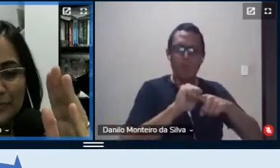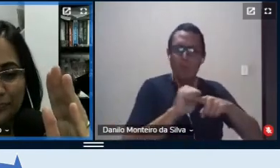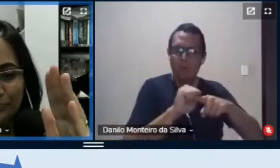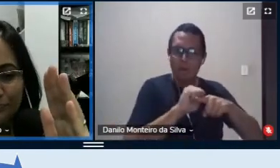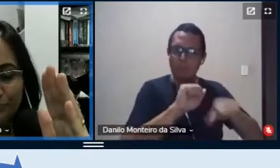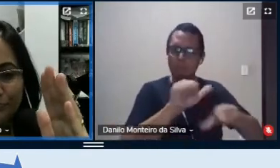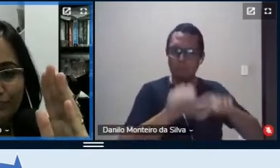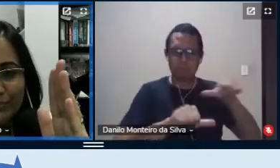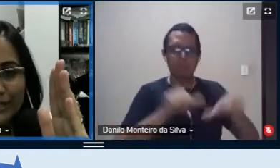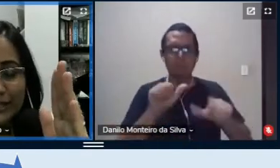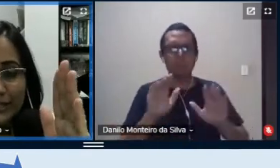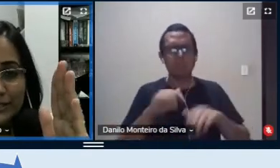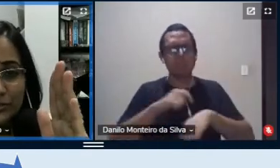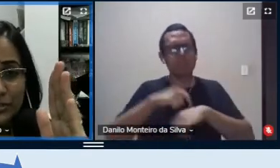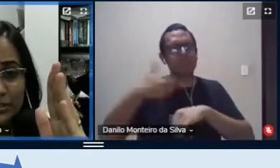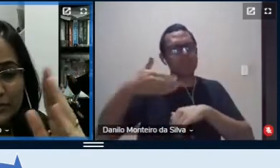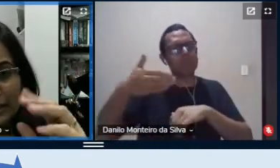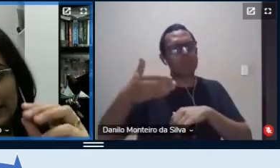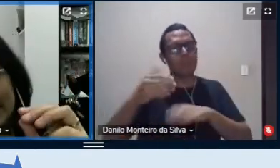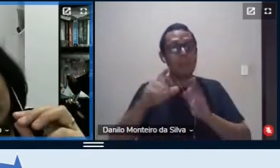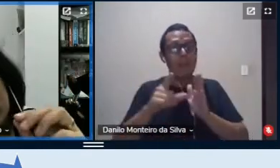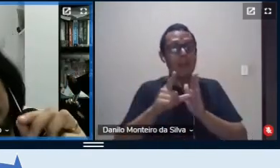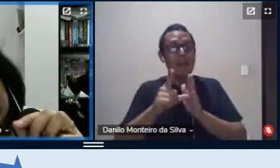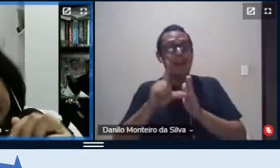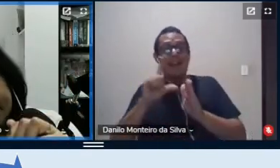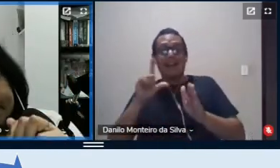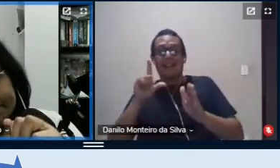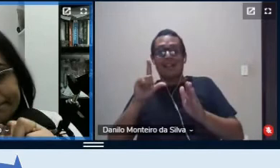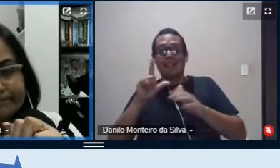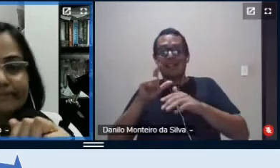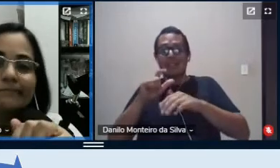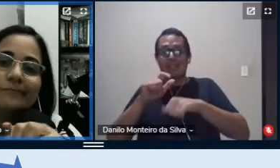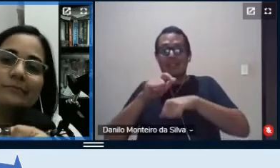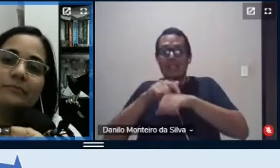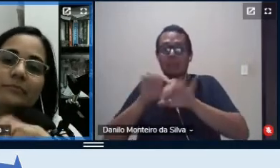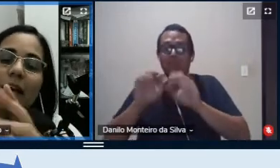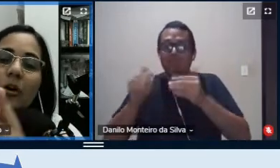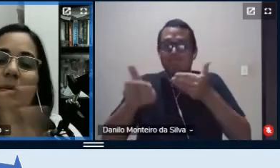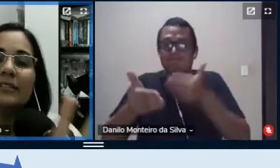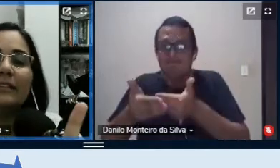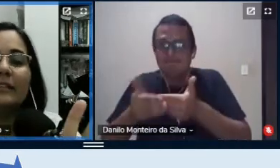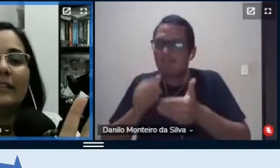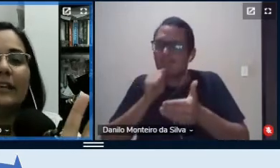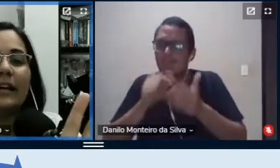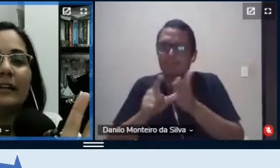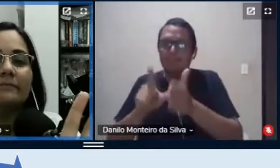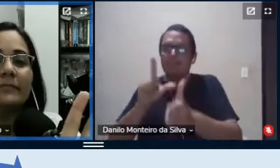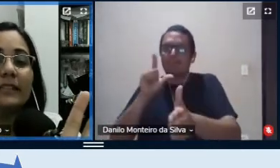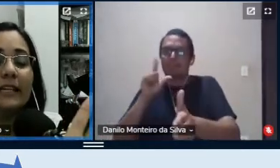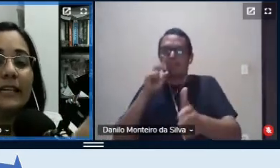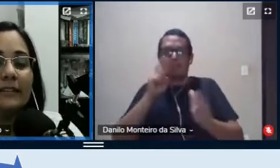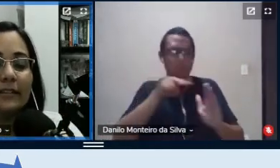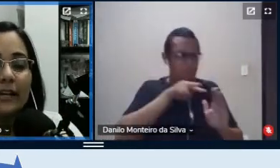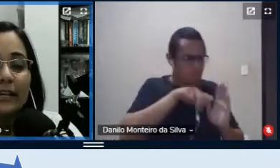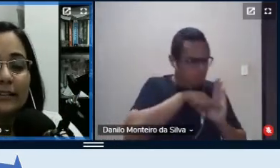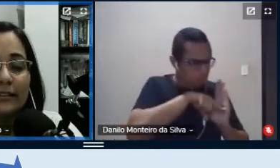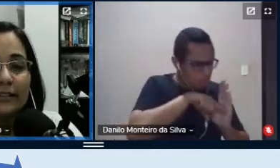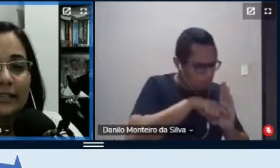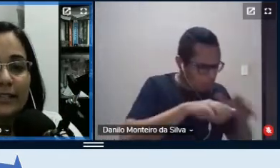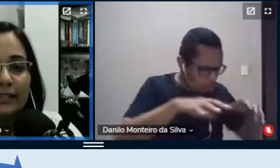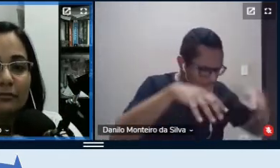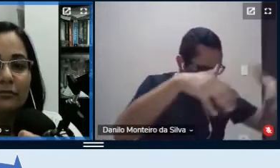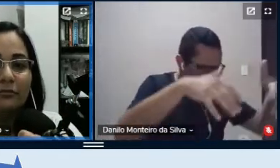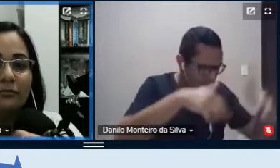E aí, antes você vai lá e dá uma olhada. Tá começando a trincar. Será que